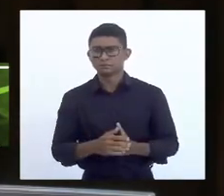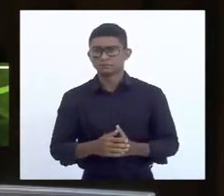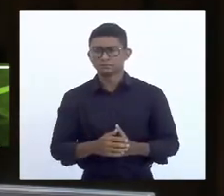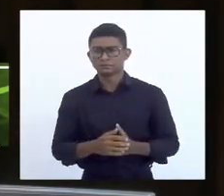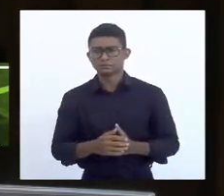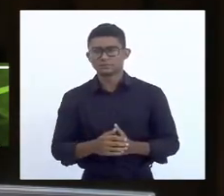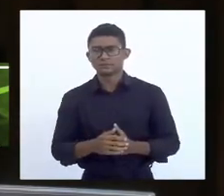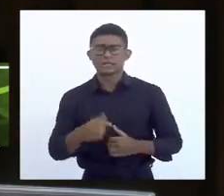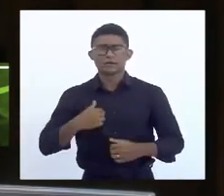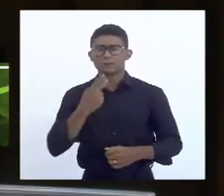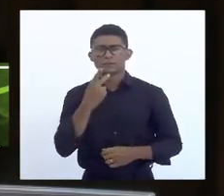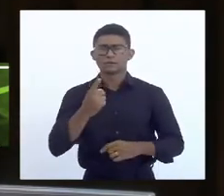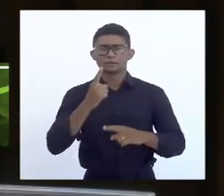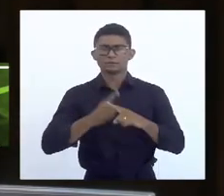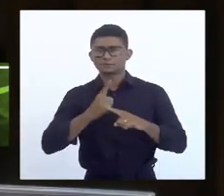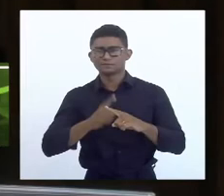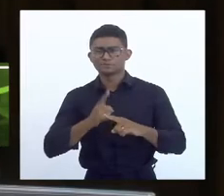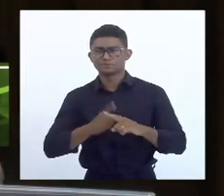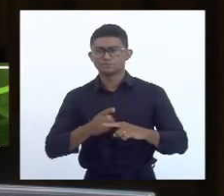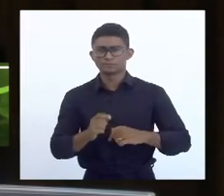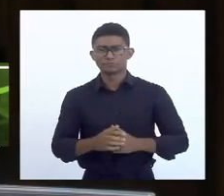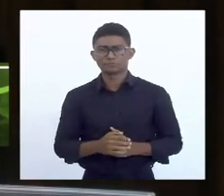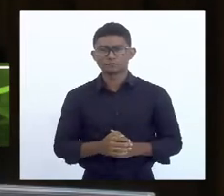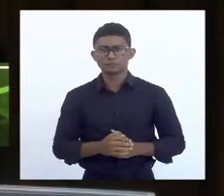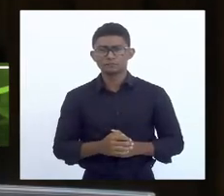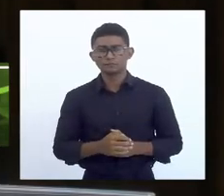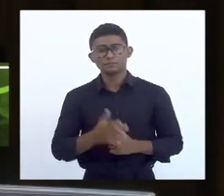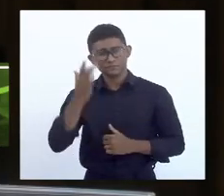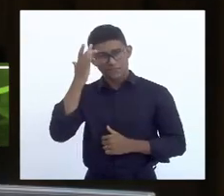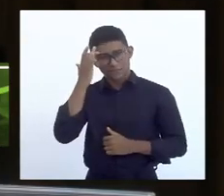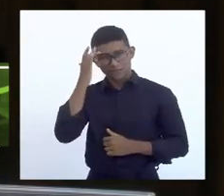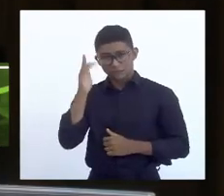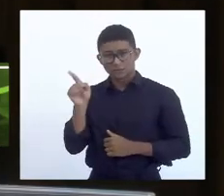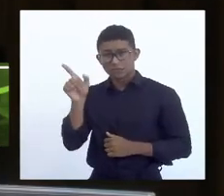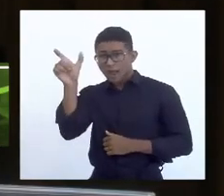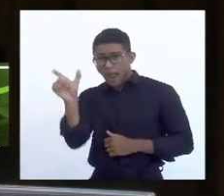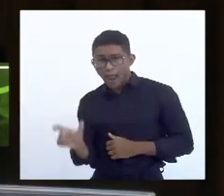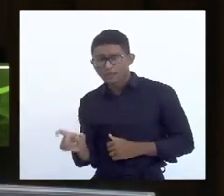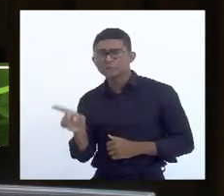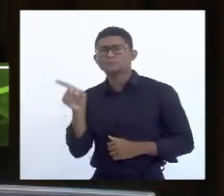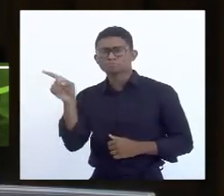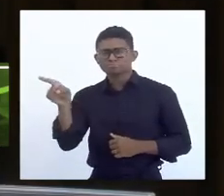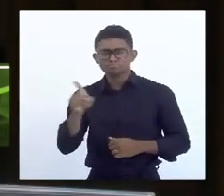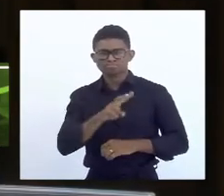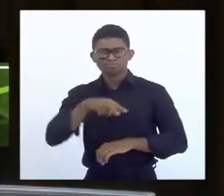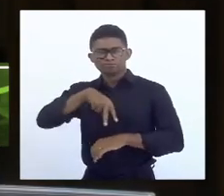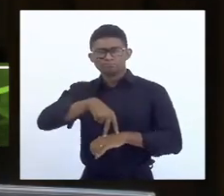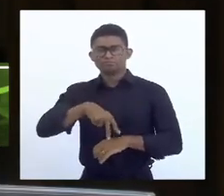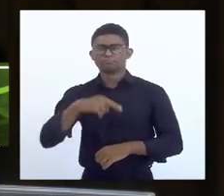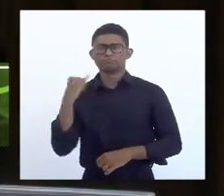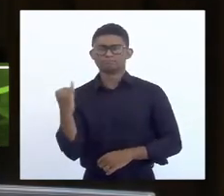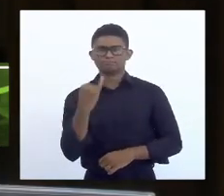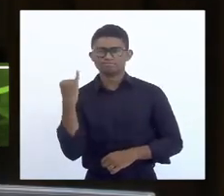quê? Porque acho que a Manu tem um papel muito importante e